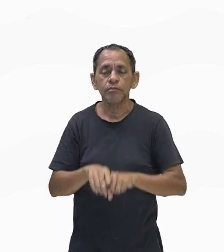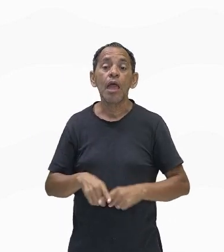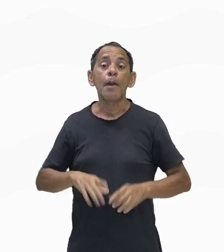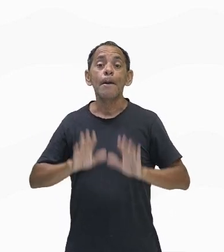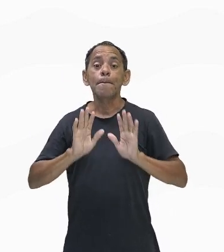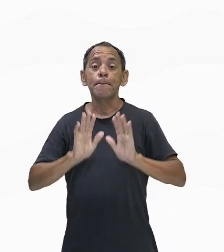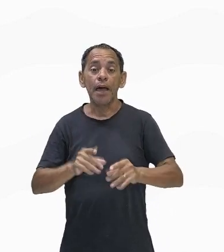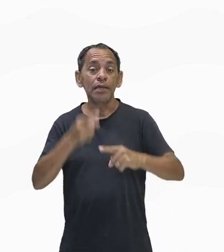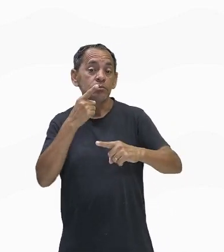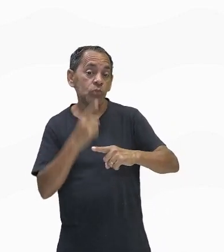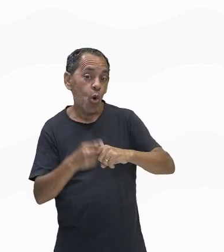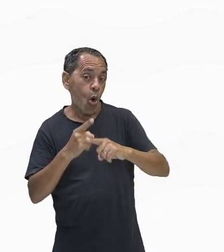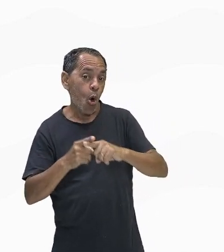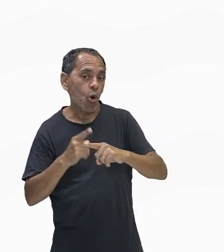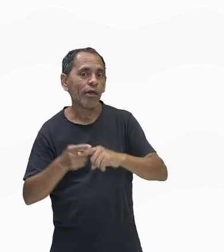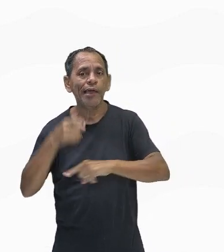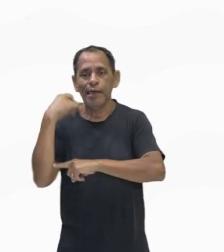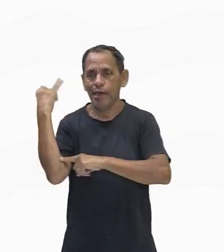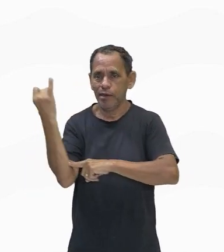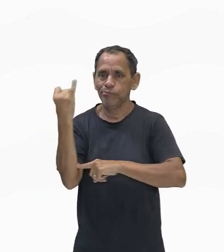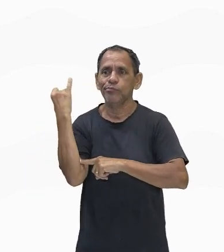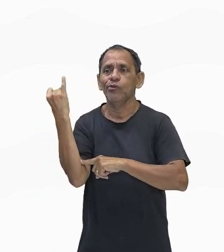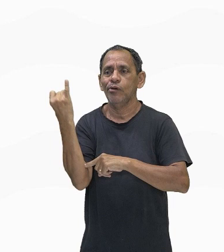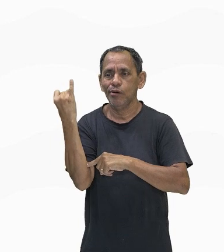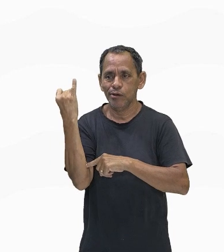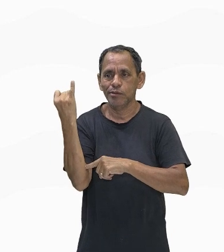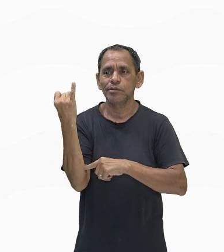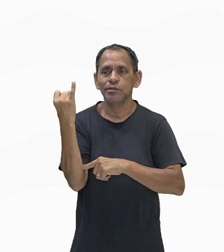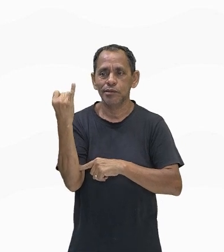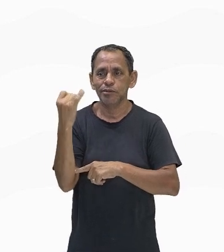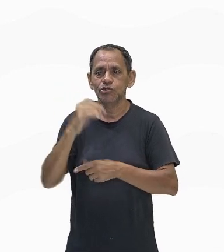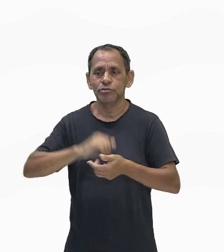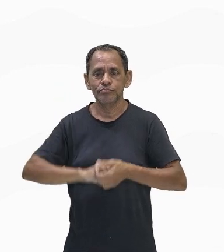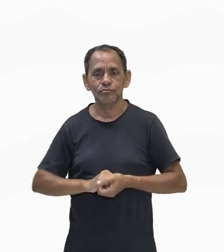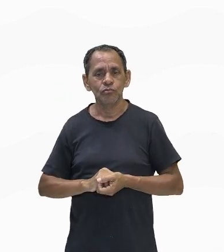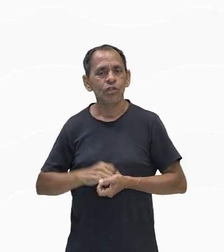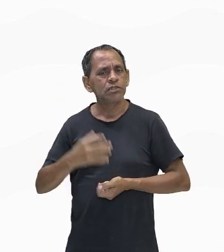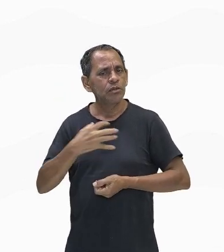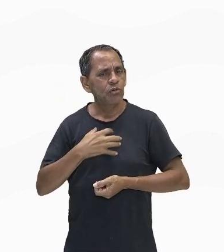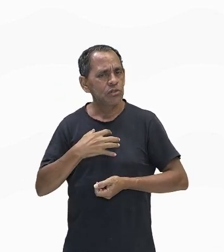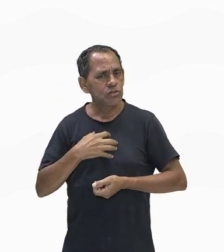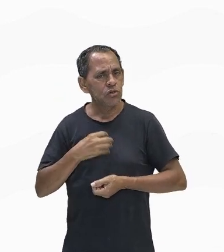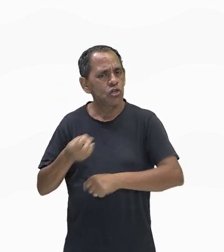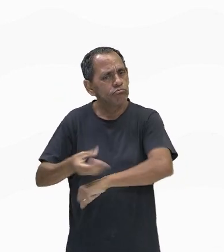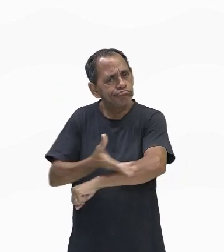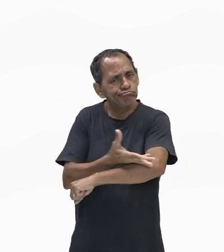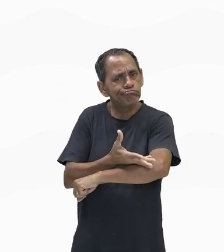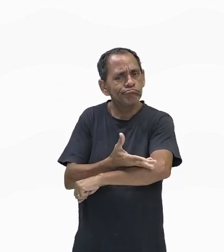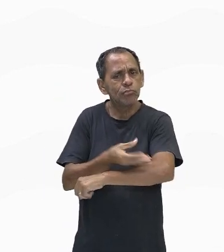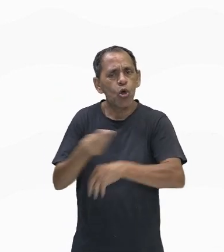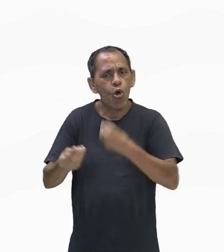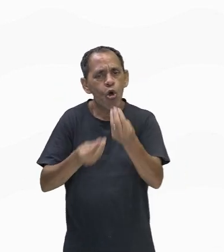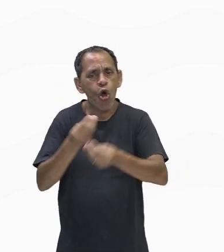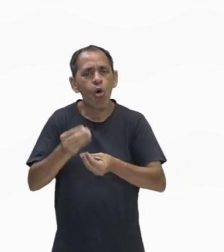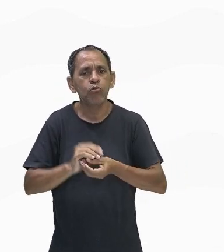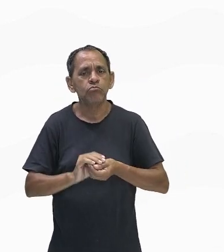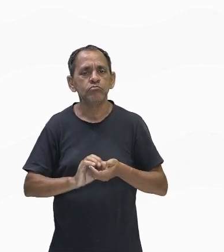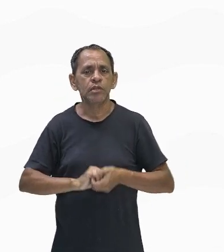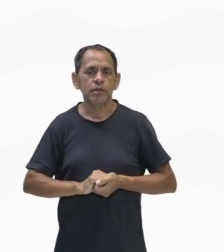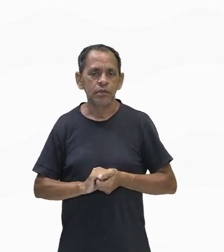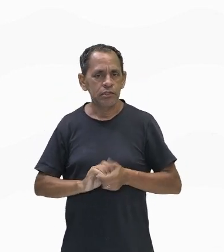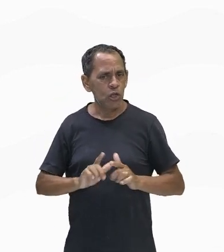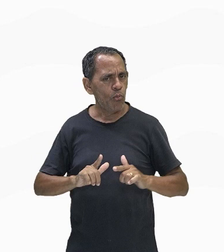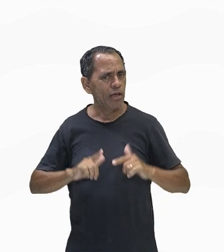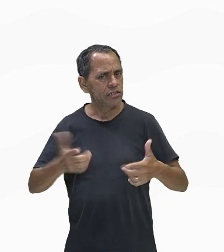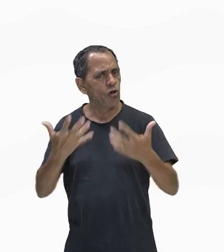importante lidar, né, com essas emoções? Lidar com as emoções de uma maneira funcional,